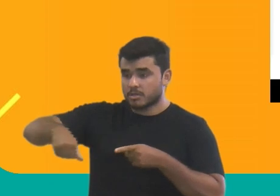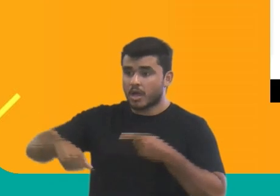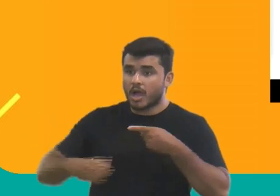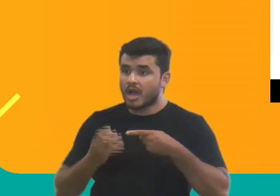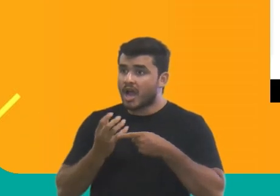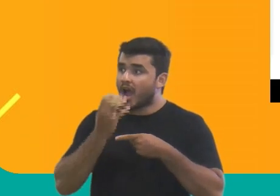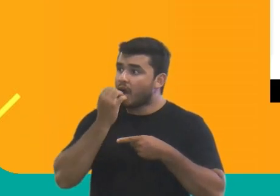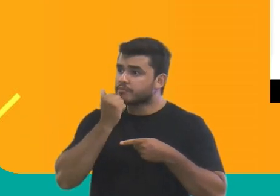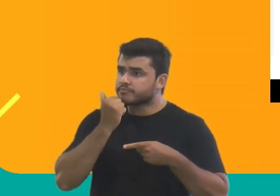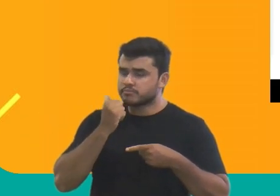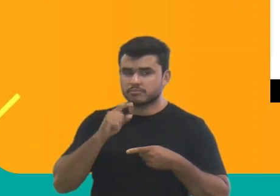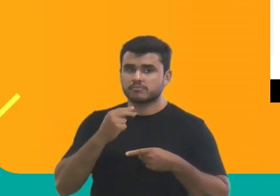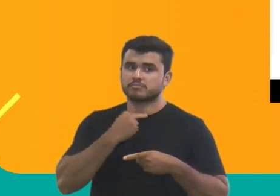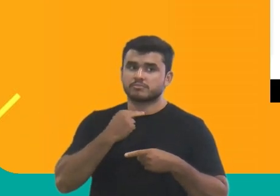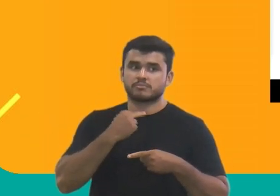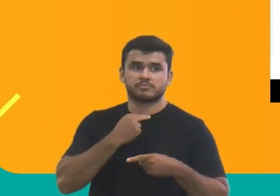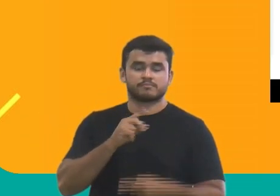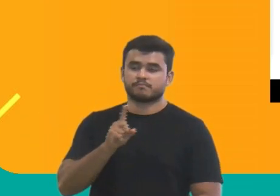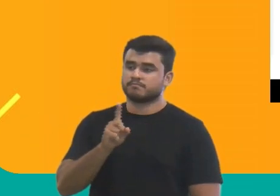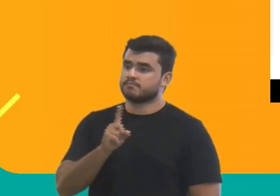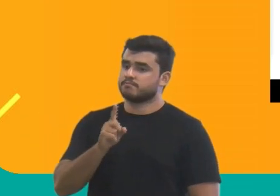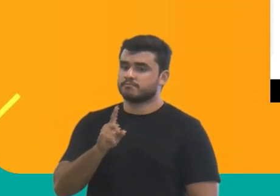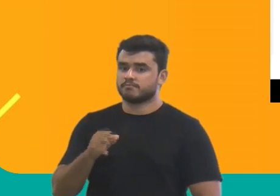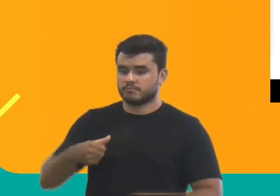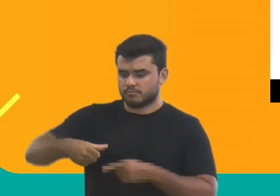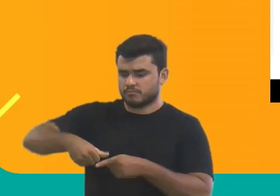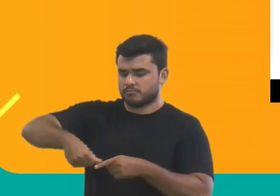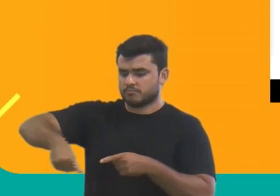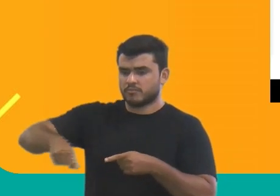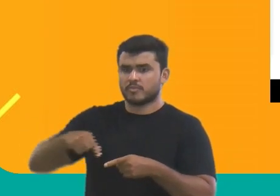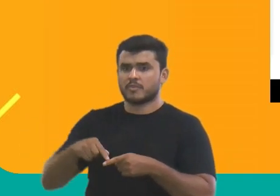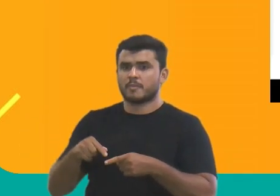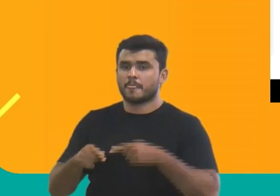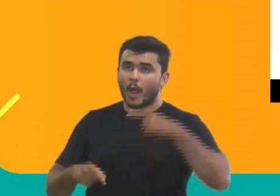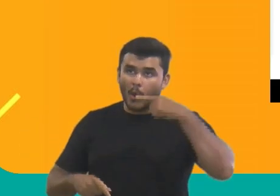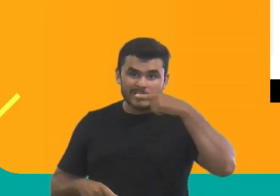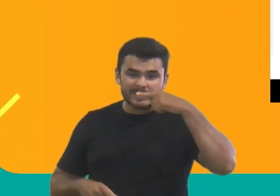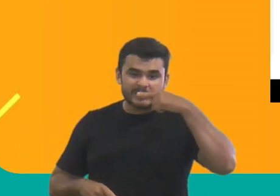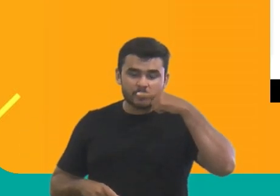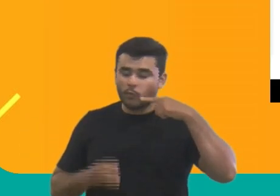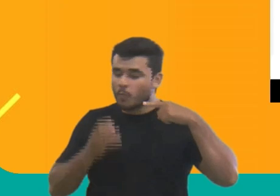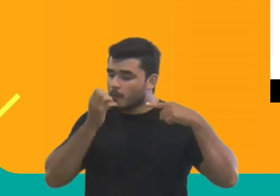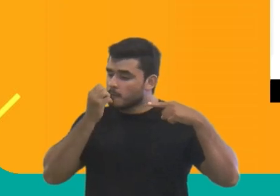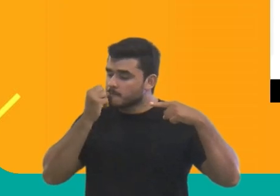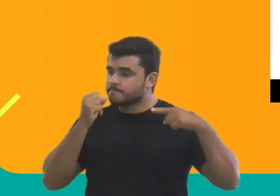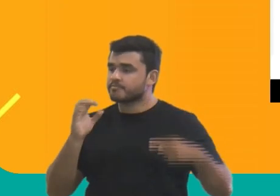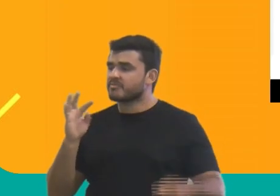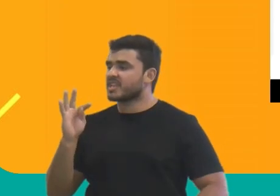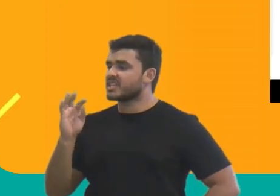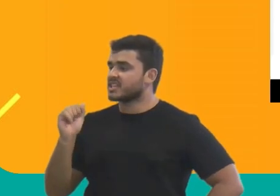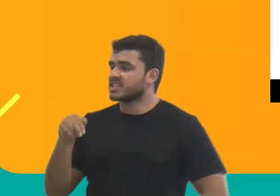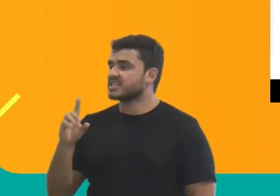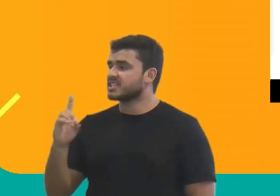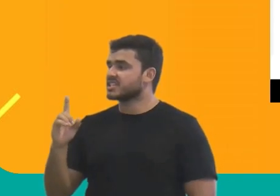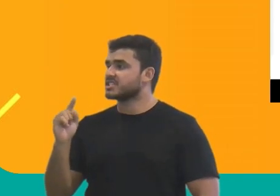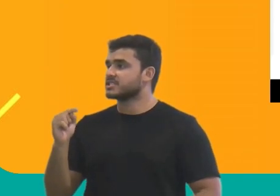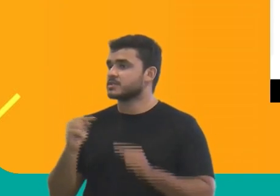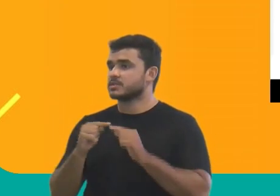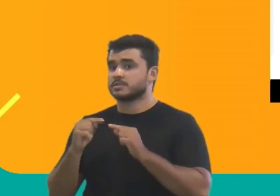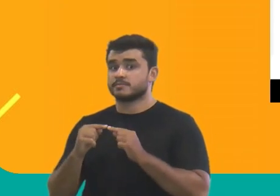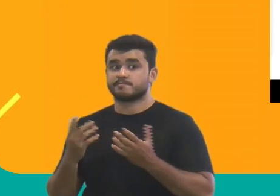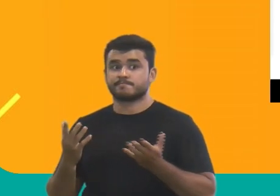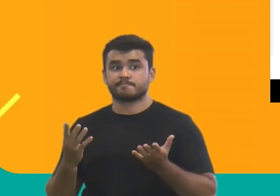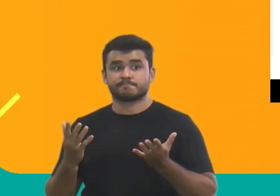Valha, não pode merendar a pasta de dente, mas é porque aquela tande é tão gostosa. Pois